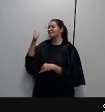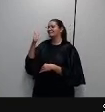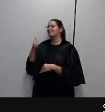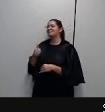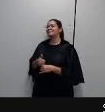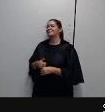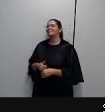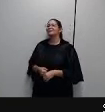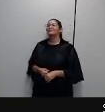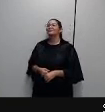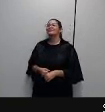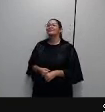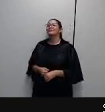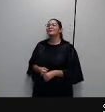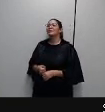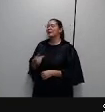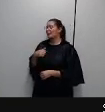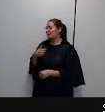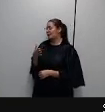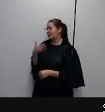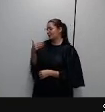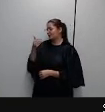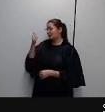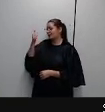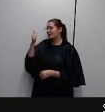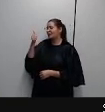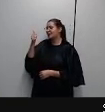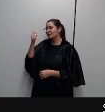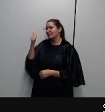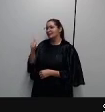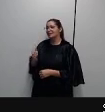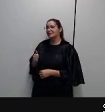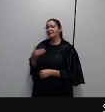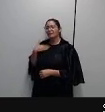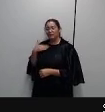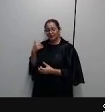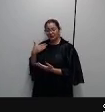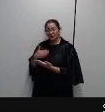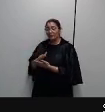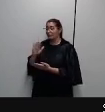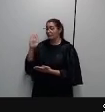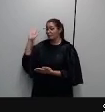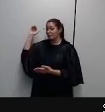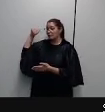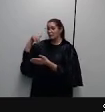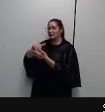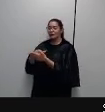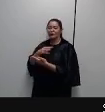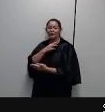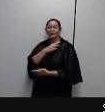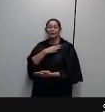o meu posicionamento então na sequência foi o voto do ministro G1